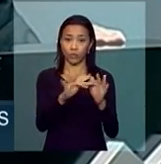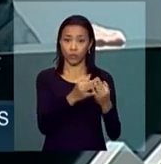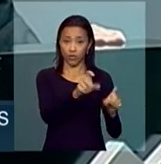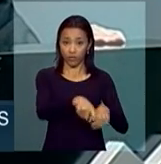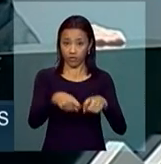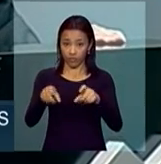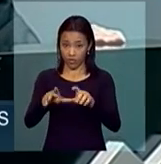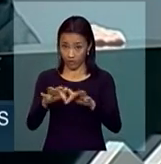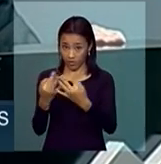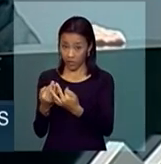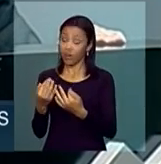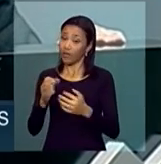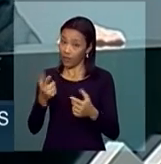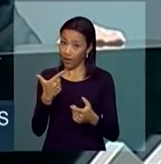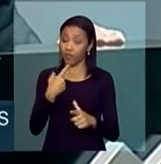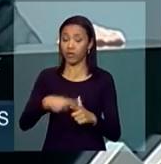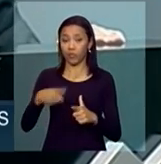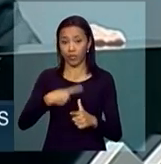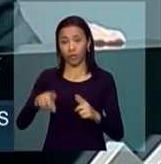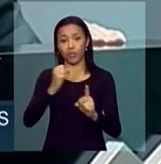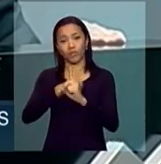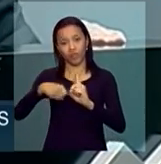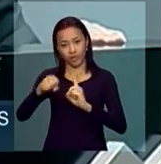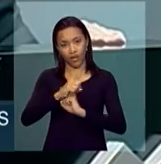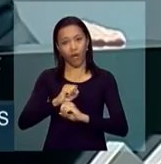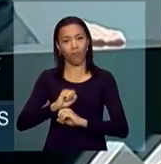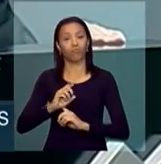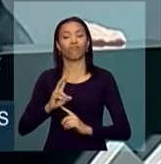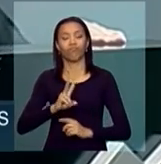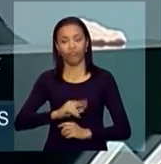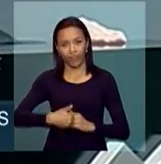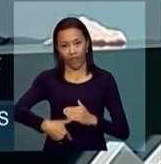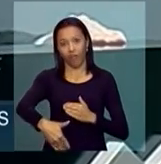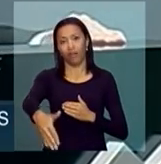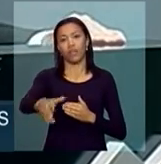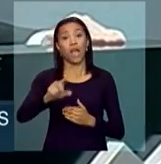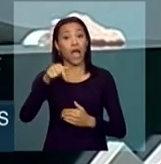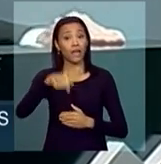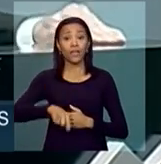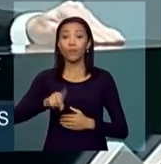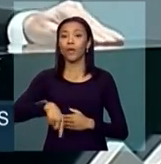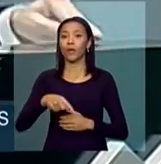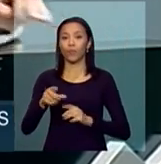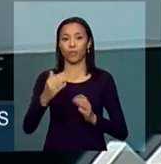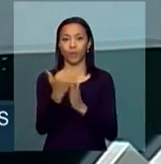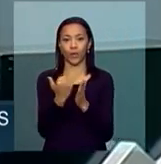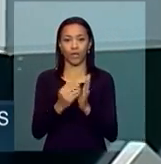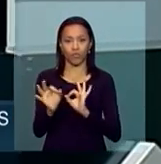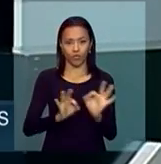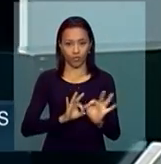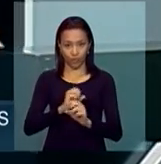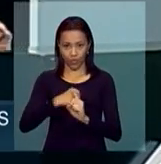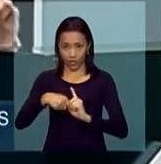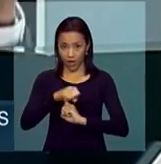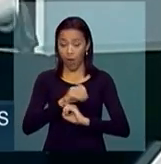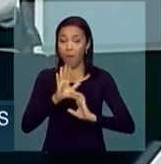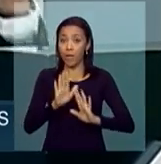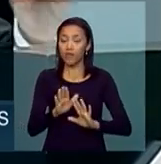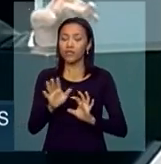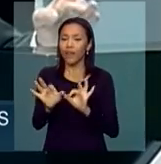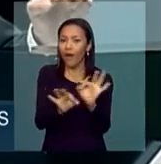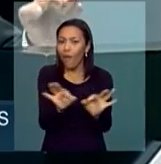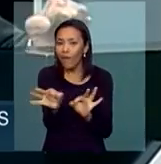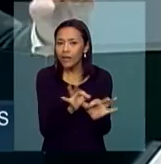que a gente vai ter problema social de toda a ordem. Isso aqui, portanto, não é um programa social, mas é um programa de estruturação de